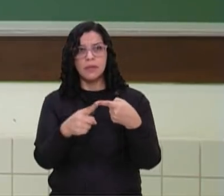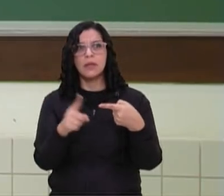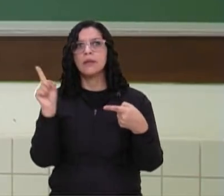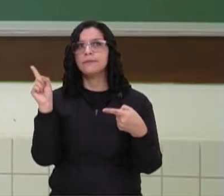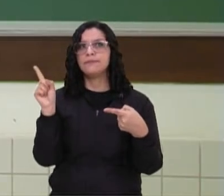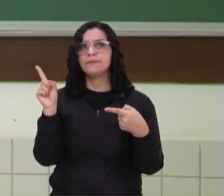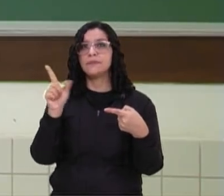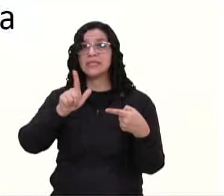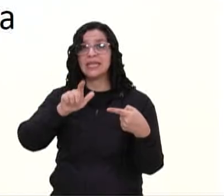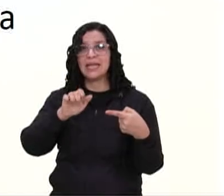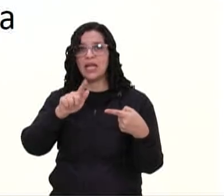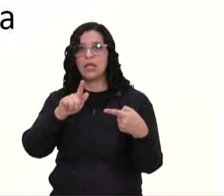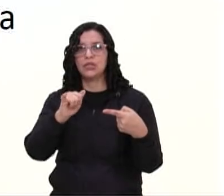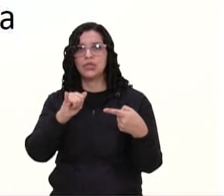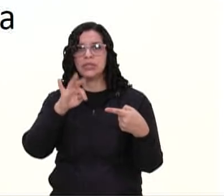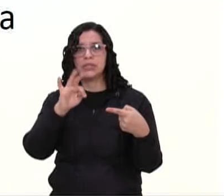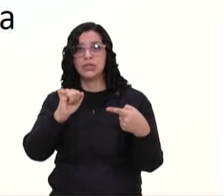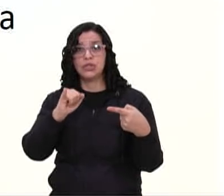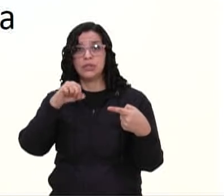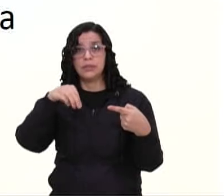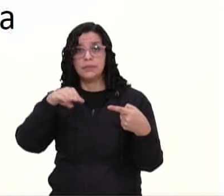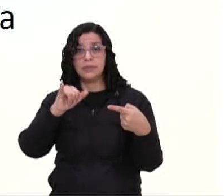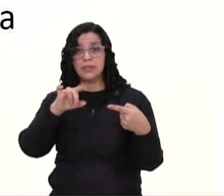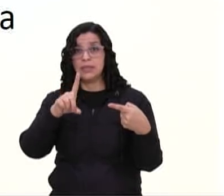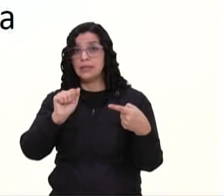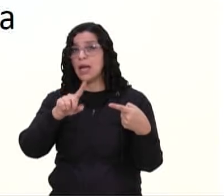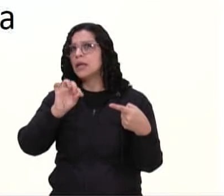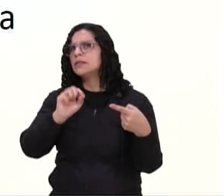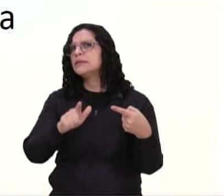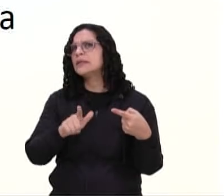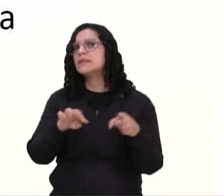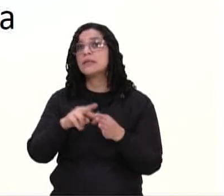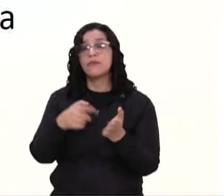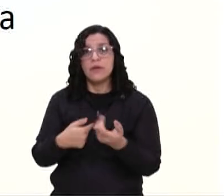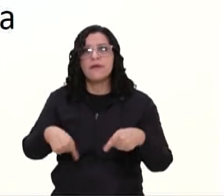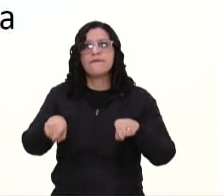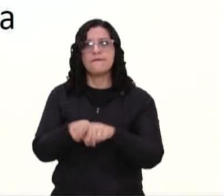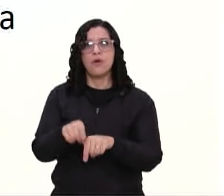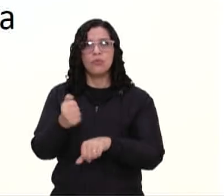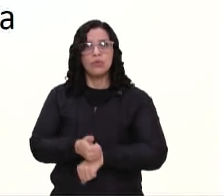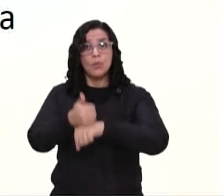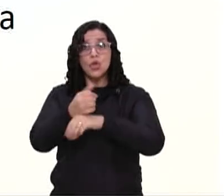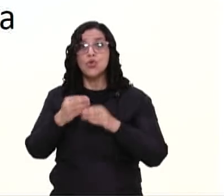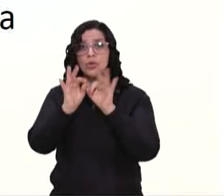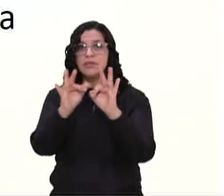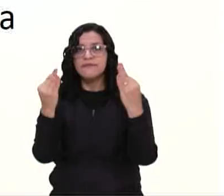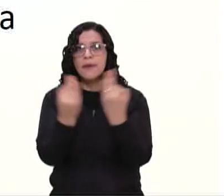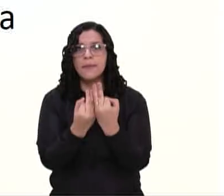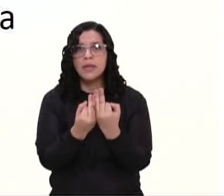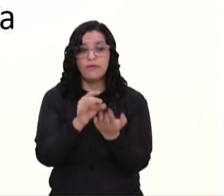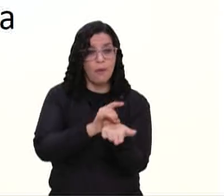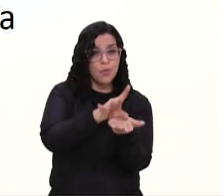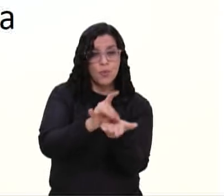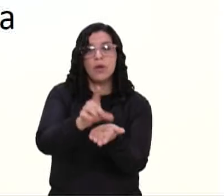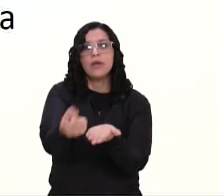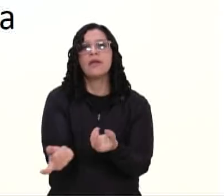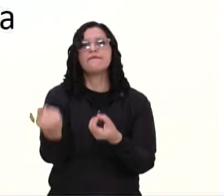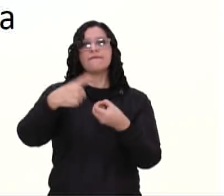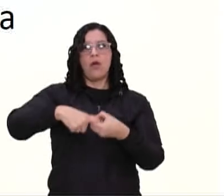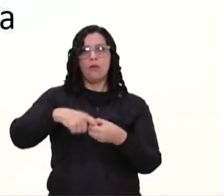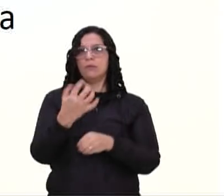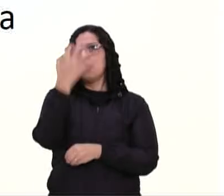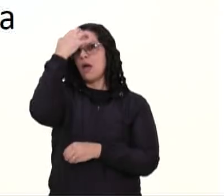princípio da legitimidade, que defendia ser legítimo o retorno ao poder de todas as famílias reais que haviam